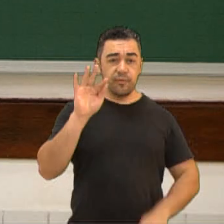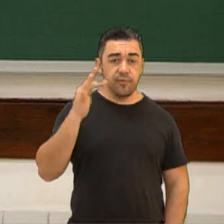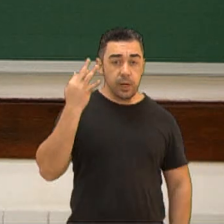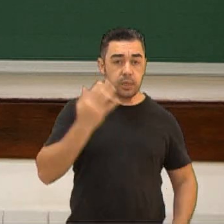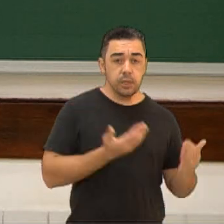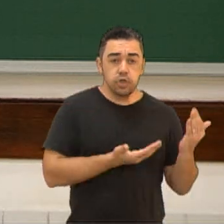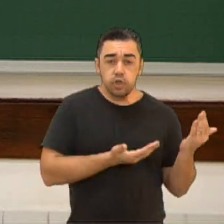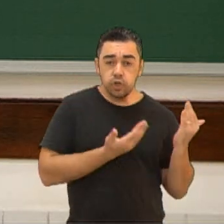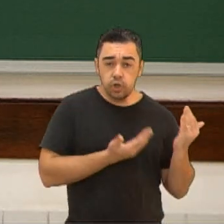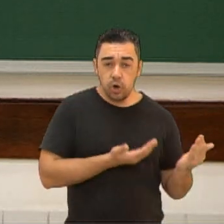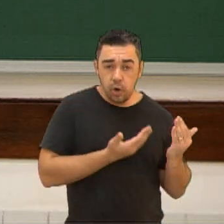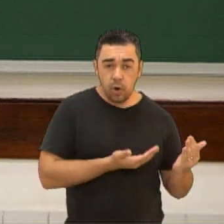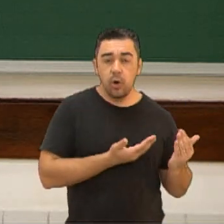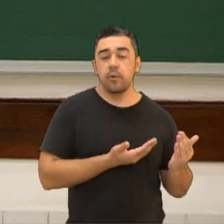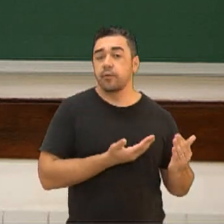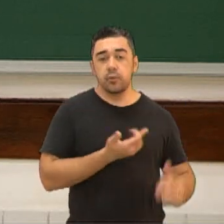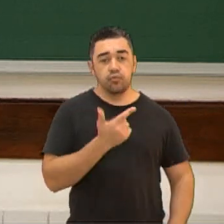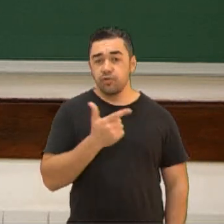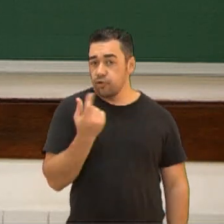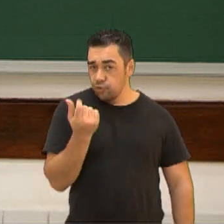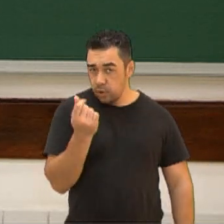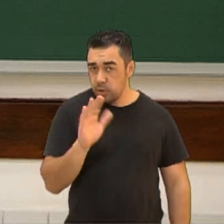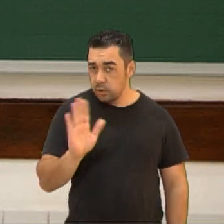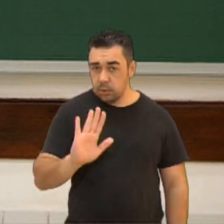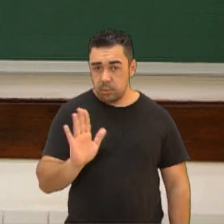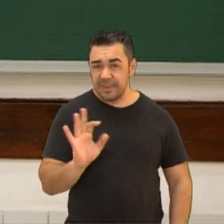dinheiro, chegou até a passar fome.